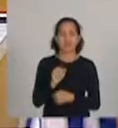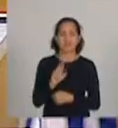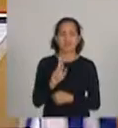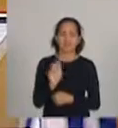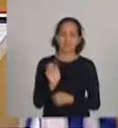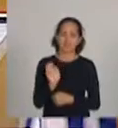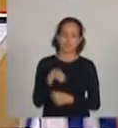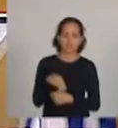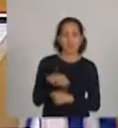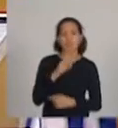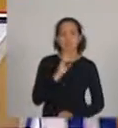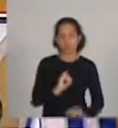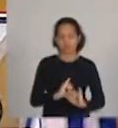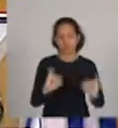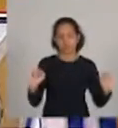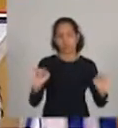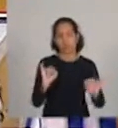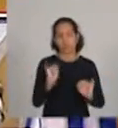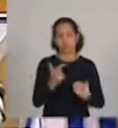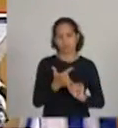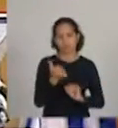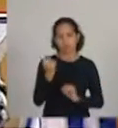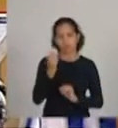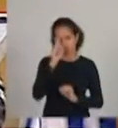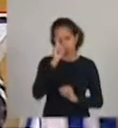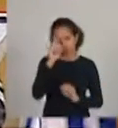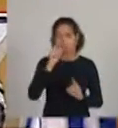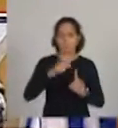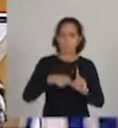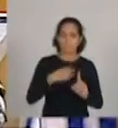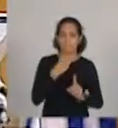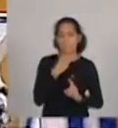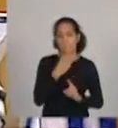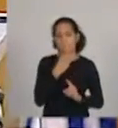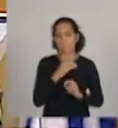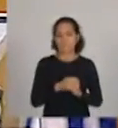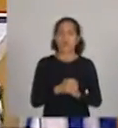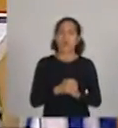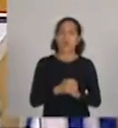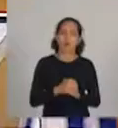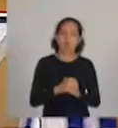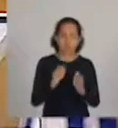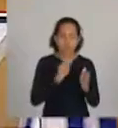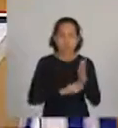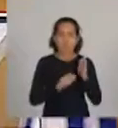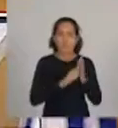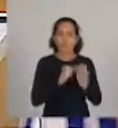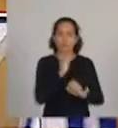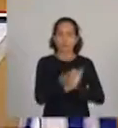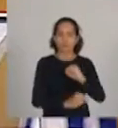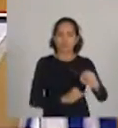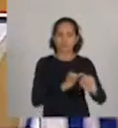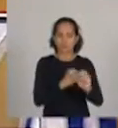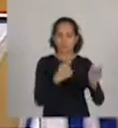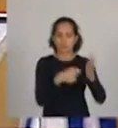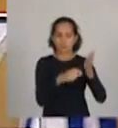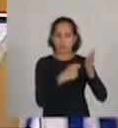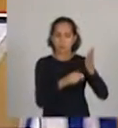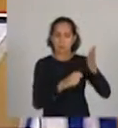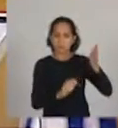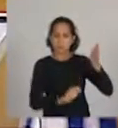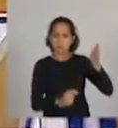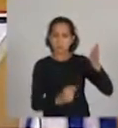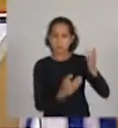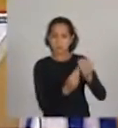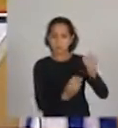21 de maio, um abaixo-assinado digital para a imunização da categoria, com